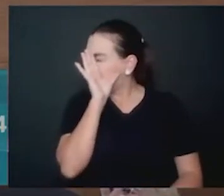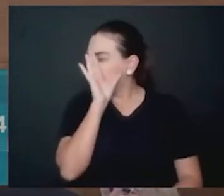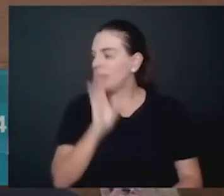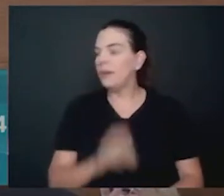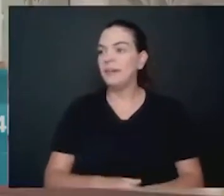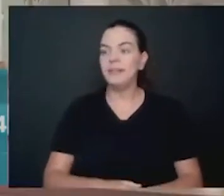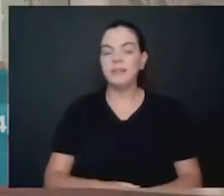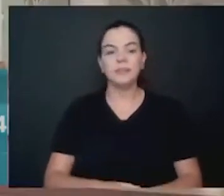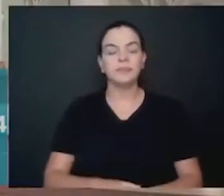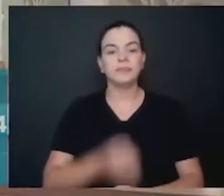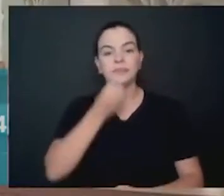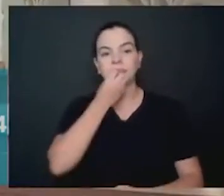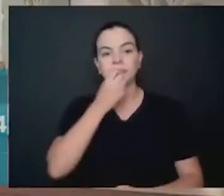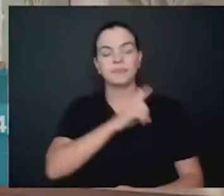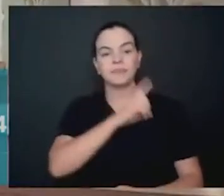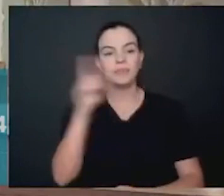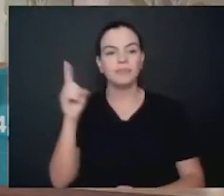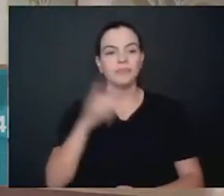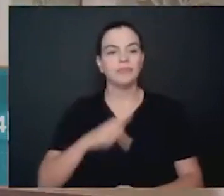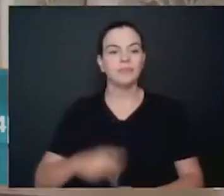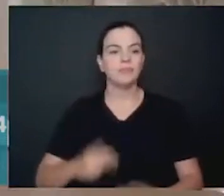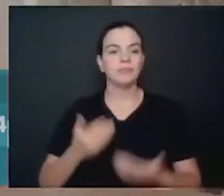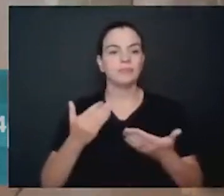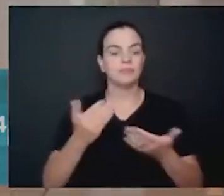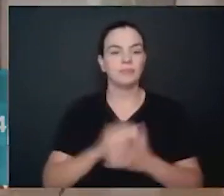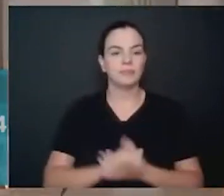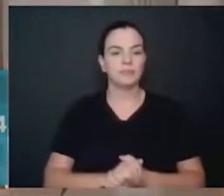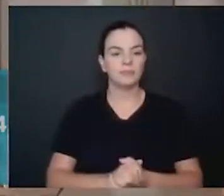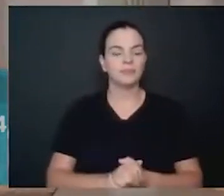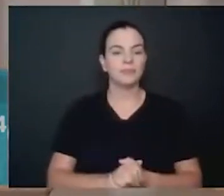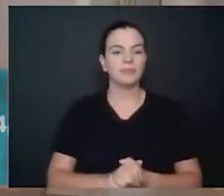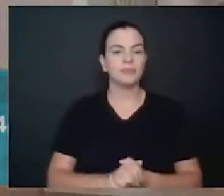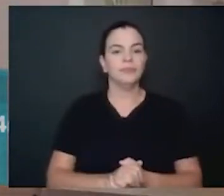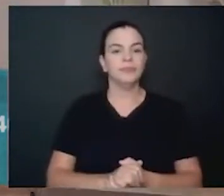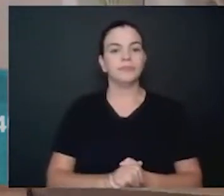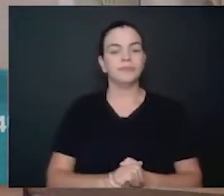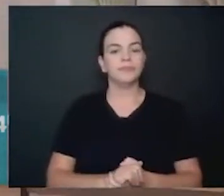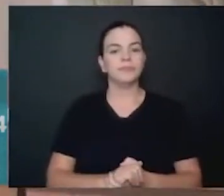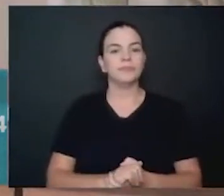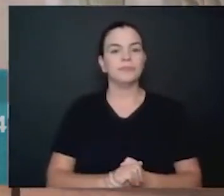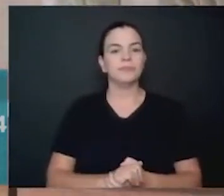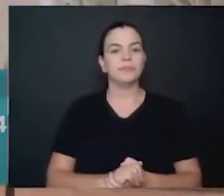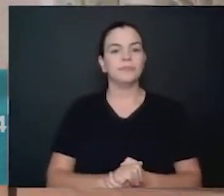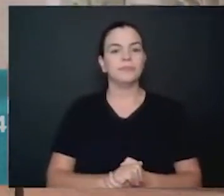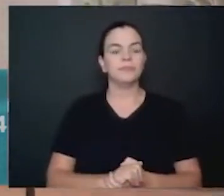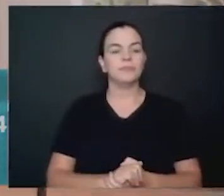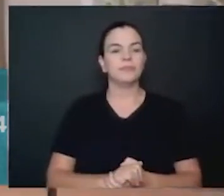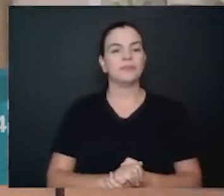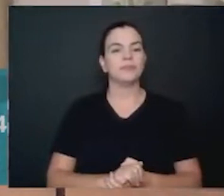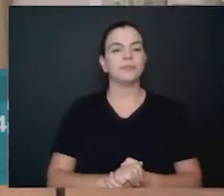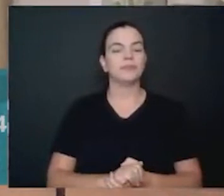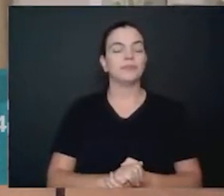Generoso senhor presidente 3 minutos e meio Muito obrigado sen dá mais uma choradinha quem sabe o senhor aumenta